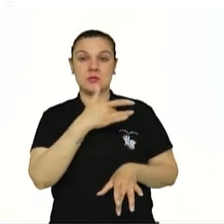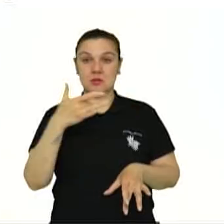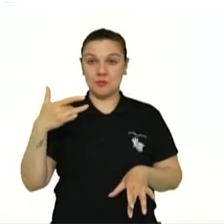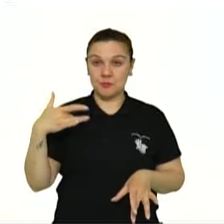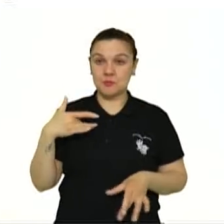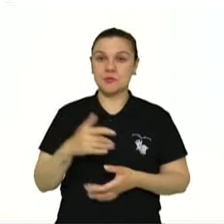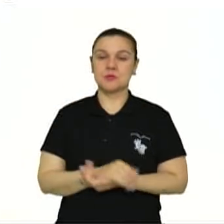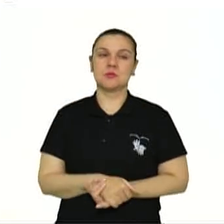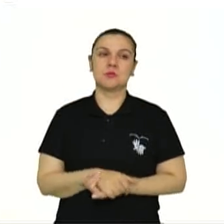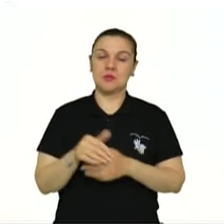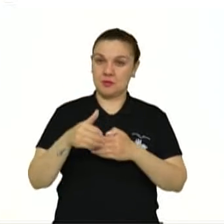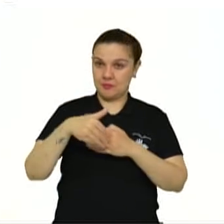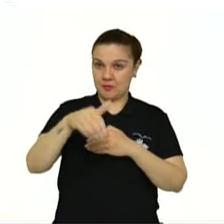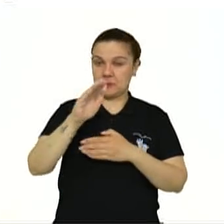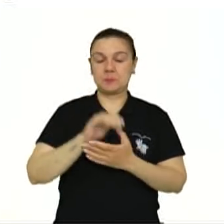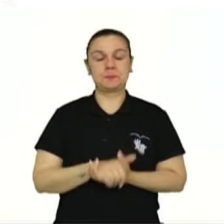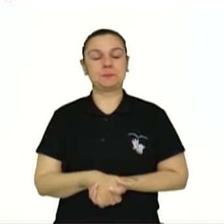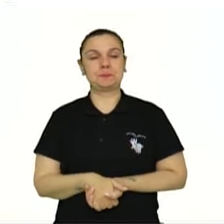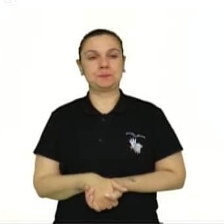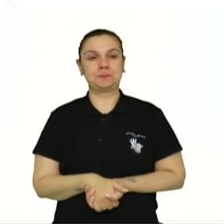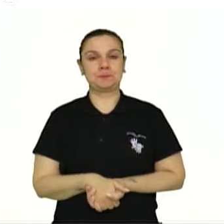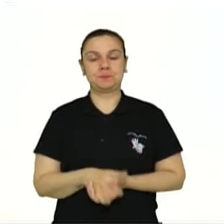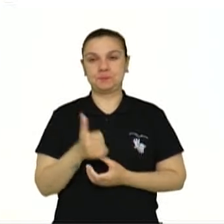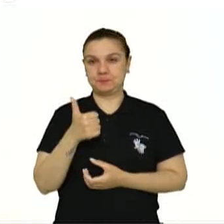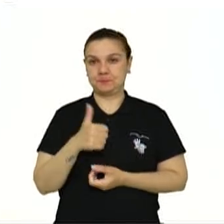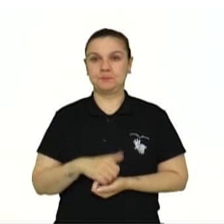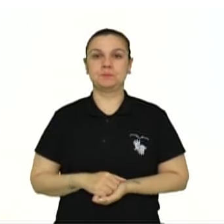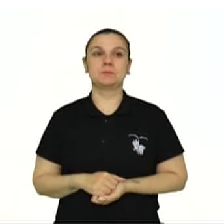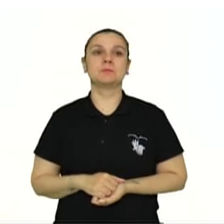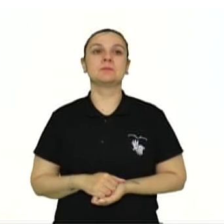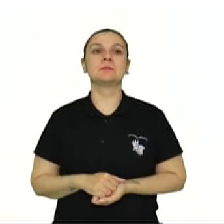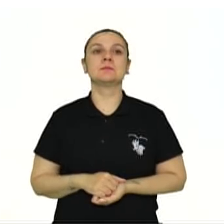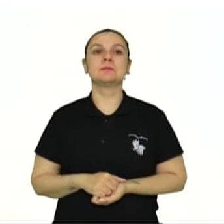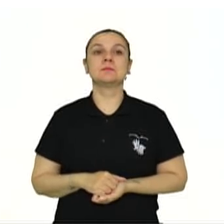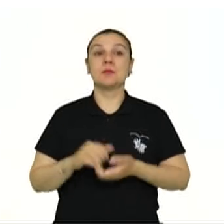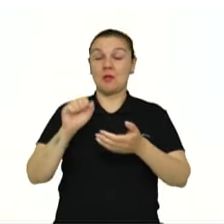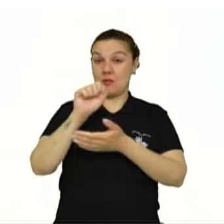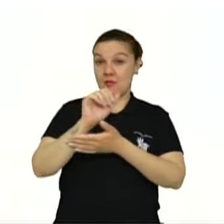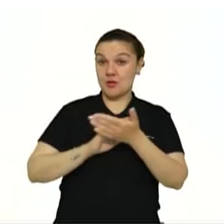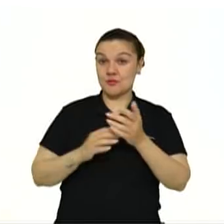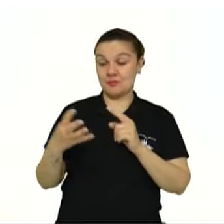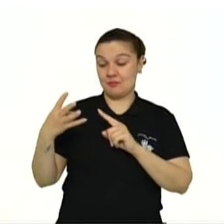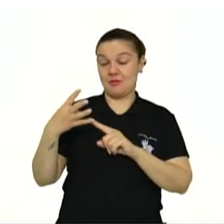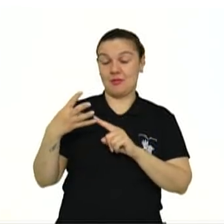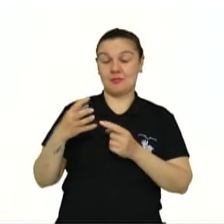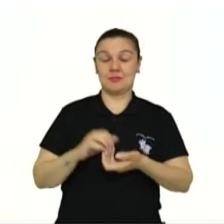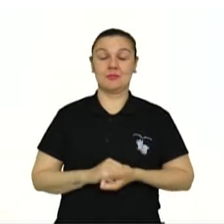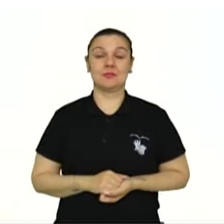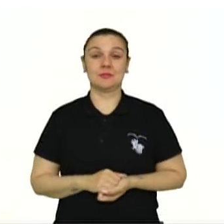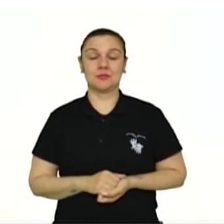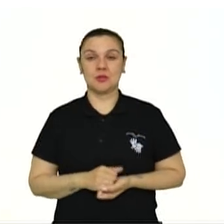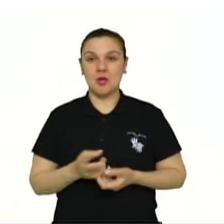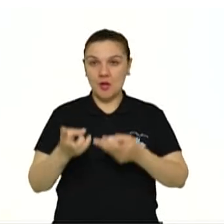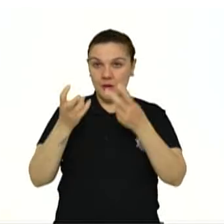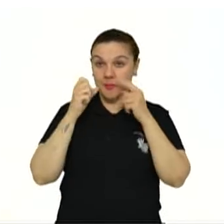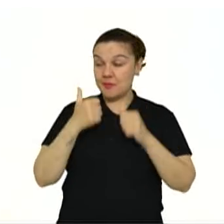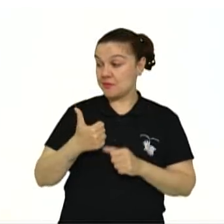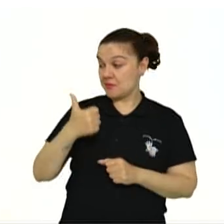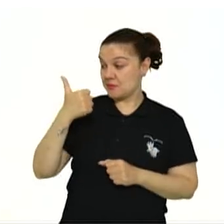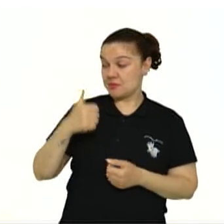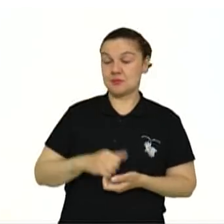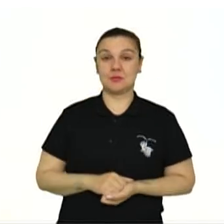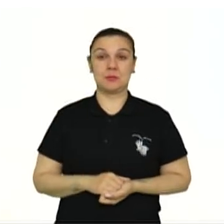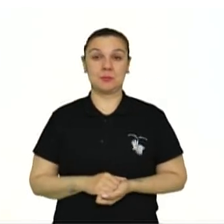educação, saúde e assim por diante, beleza? A atividade número 4, observe aqui